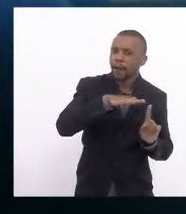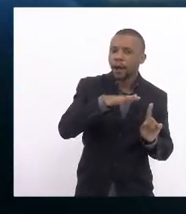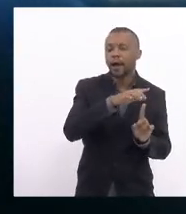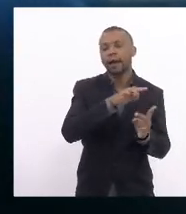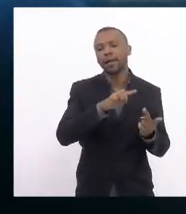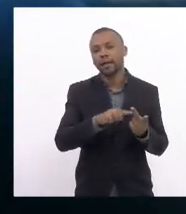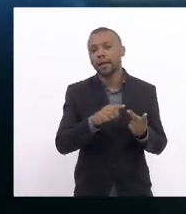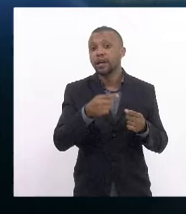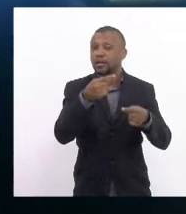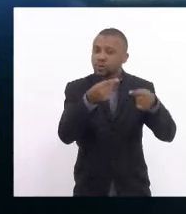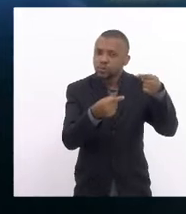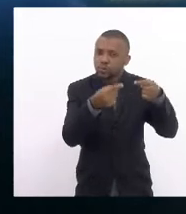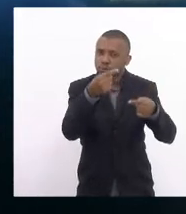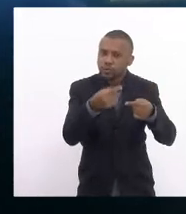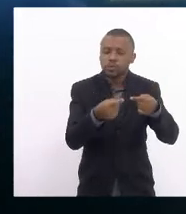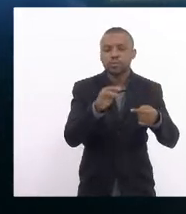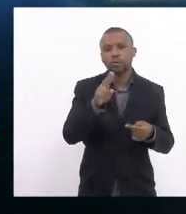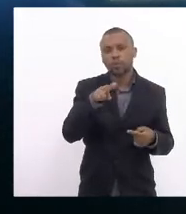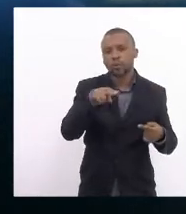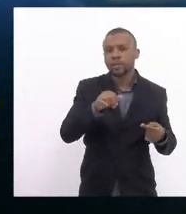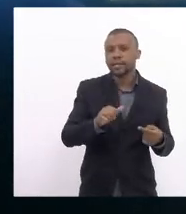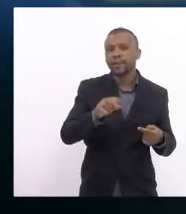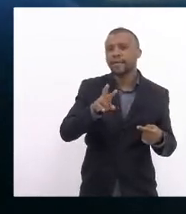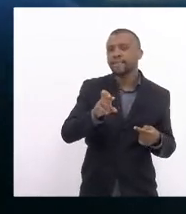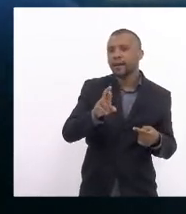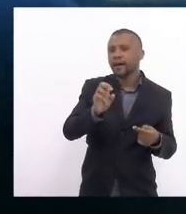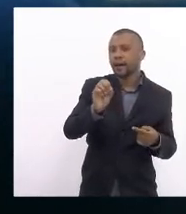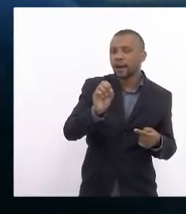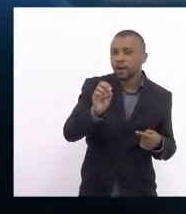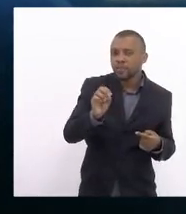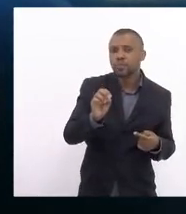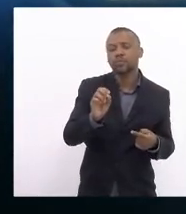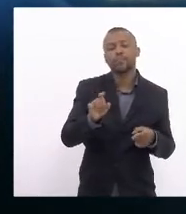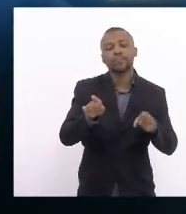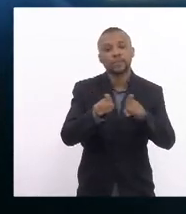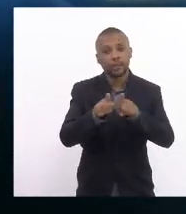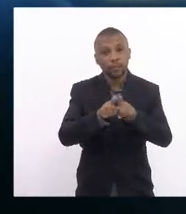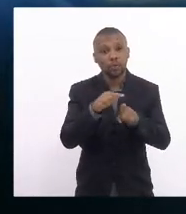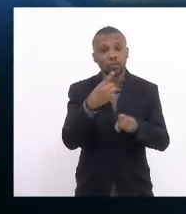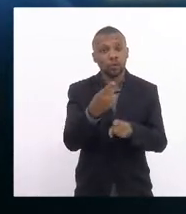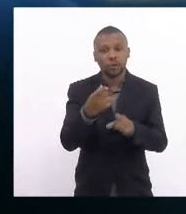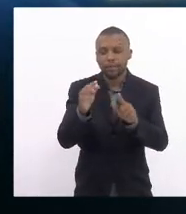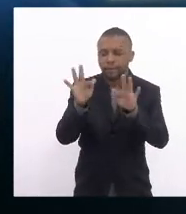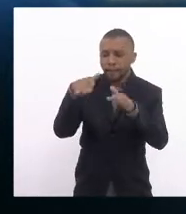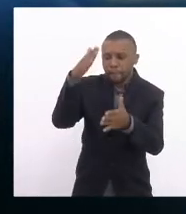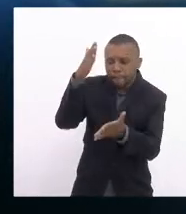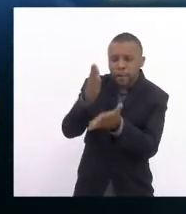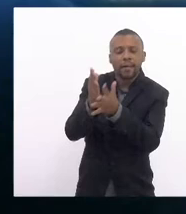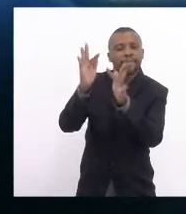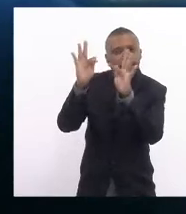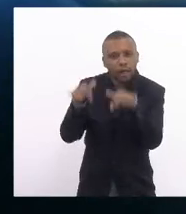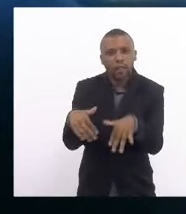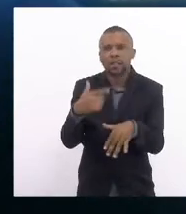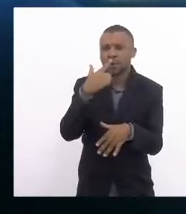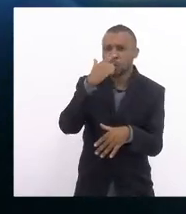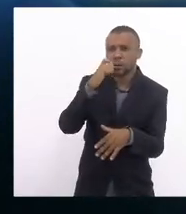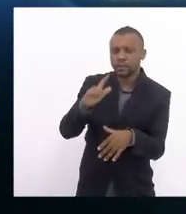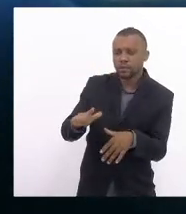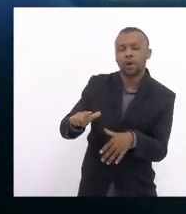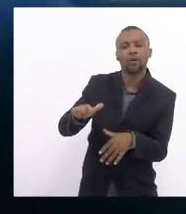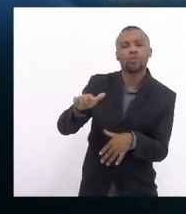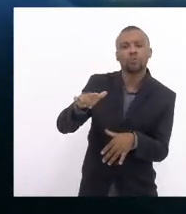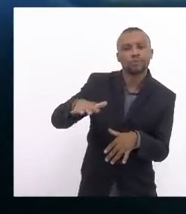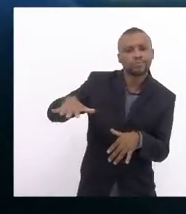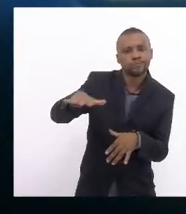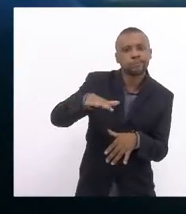Universo, né? Inclusive quando nós acabamos com o lixão de São Gonçalo, quando fizemos audiência pública para fazer a estação